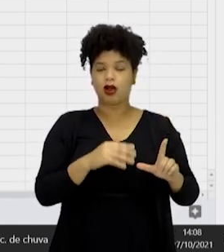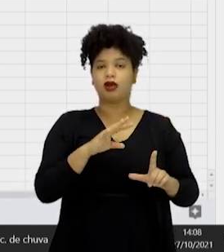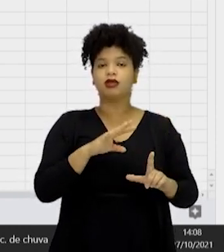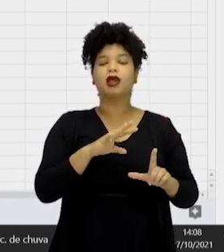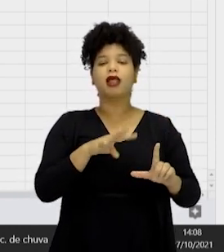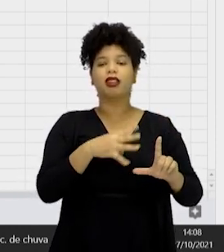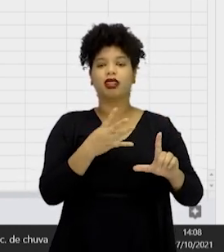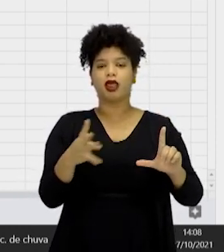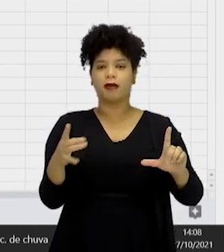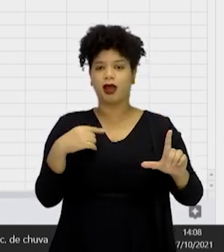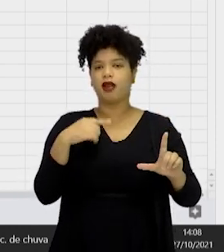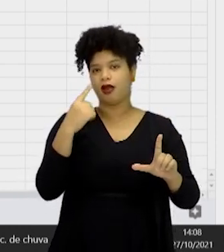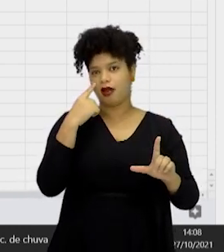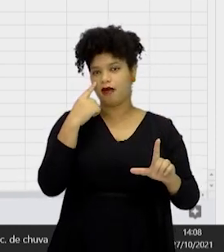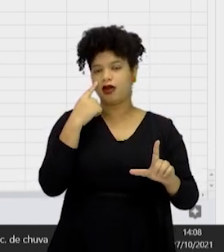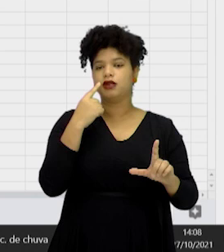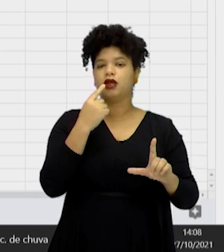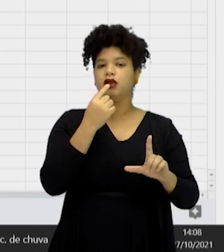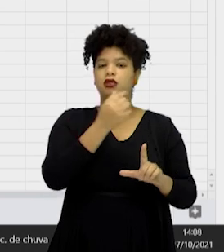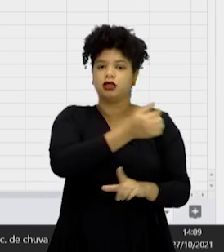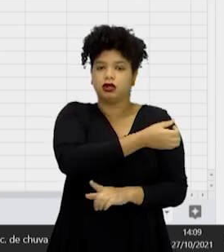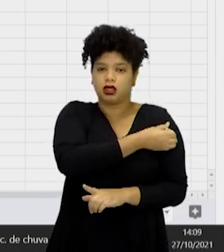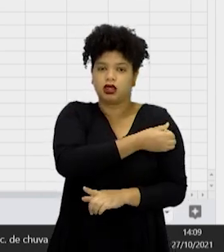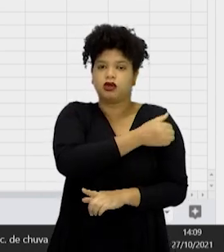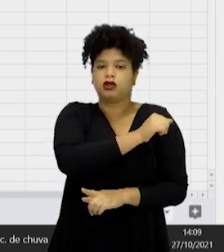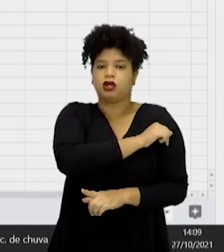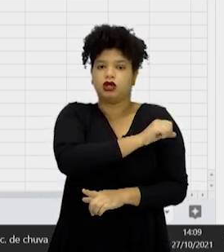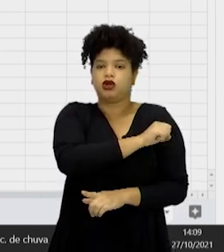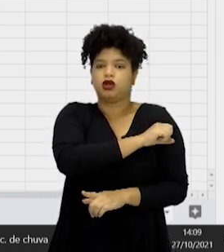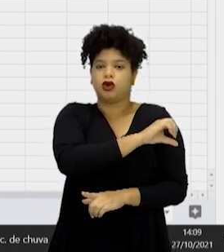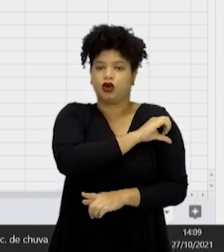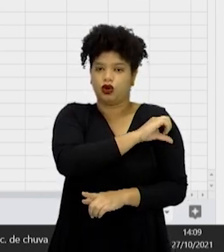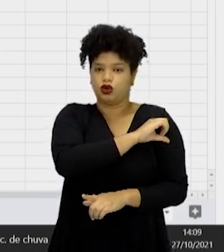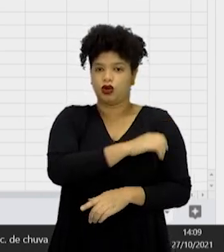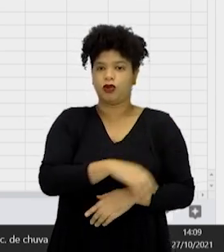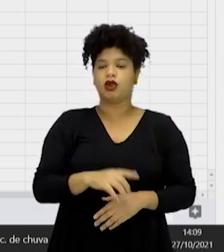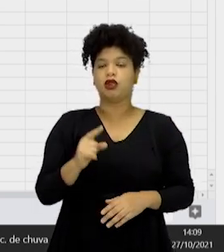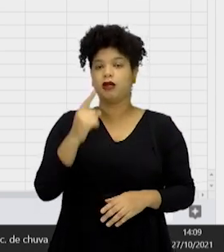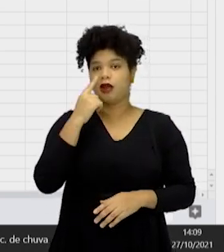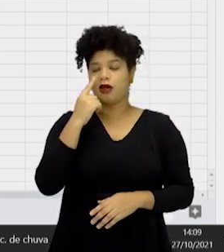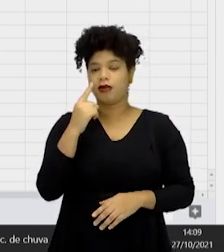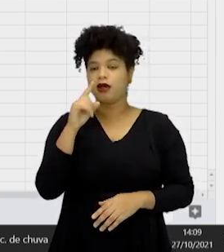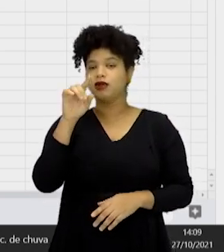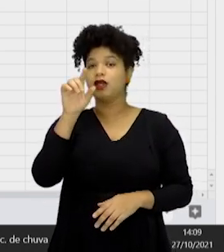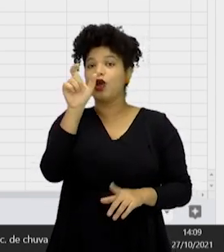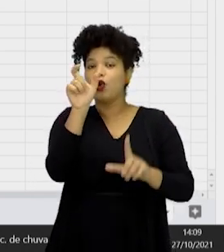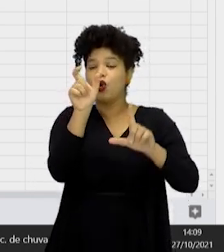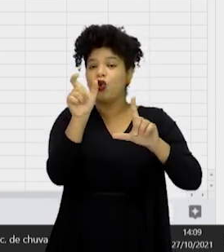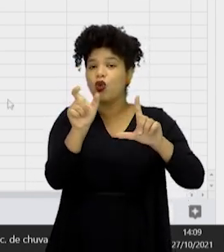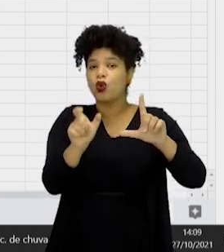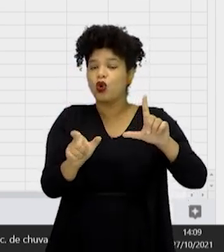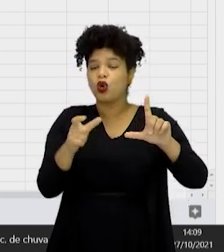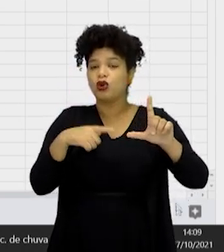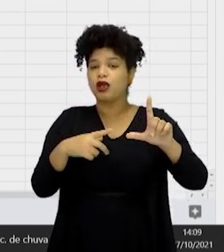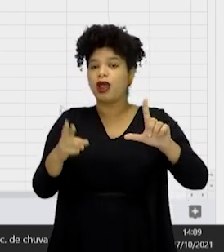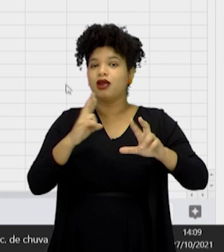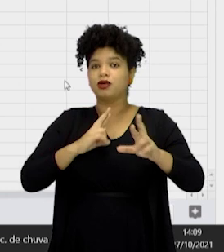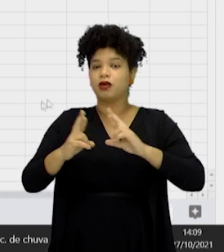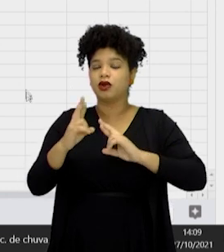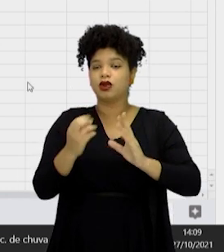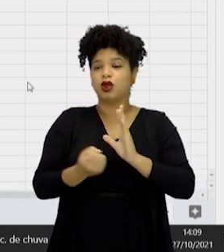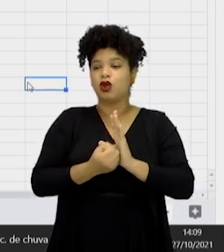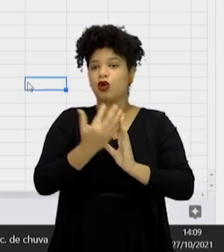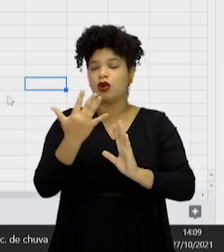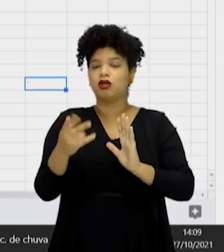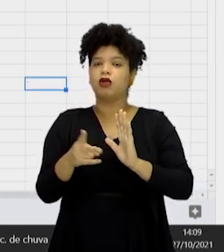sétimo ano. E na frente a gente colocou a quantidade de respostas, como a Vitória falou, a gente recebeu por via no